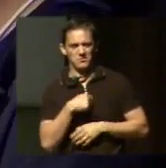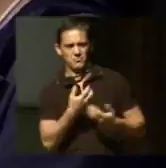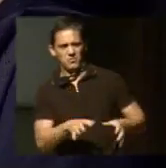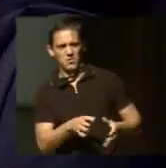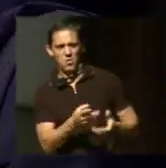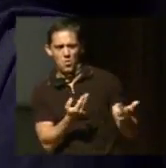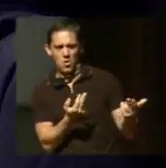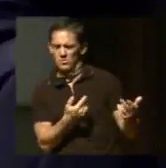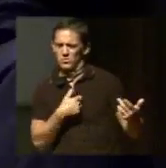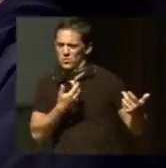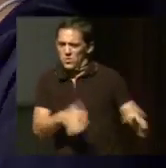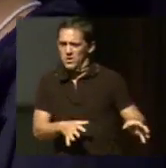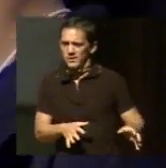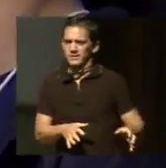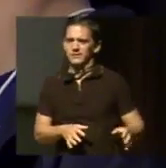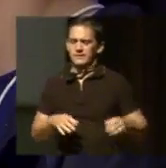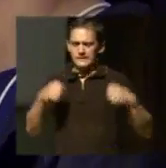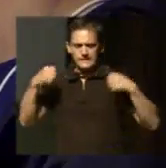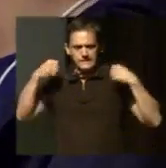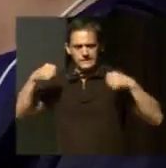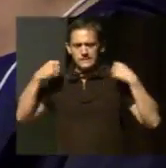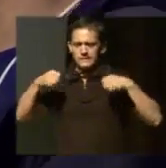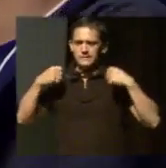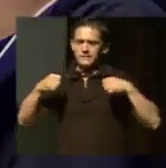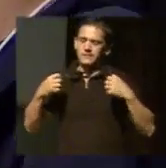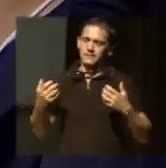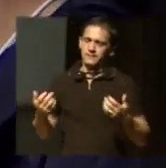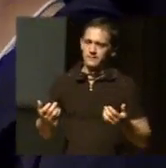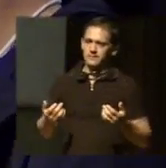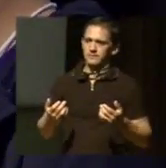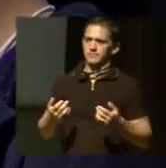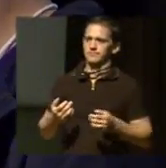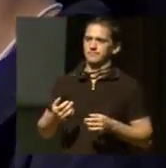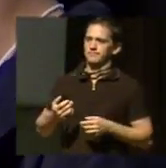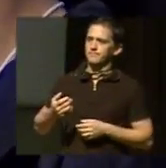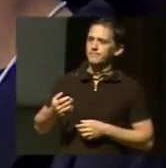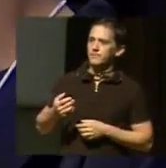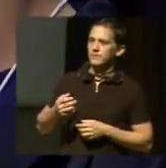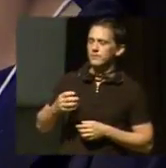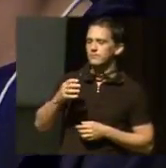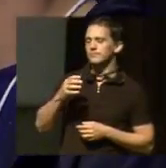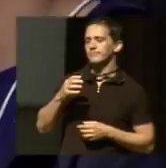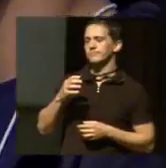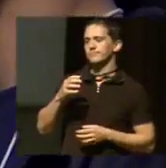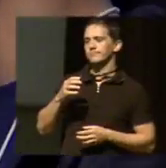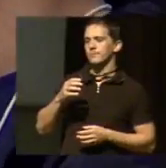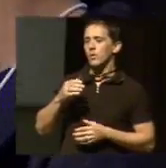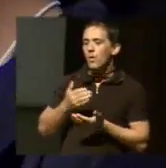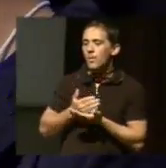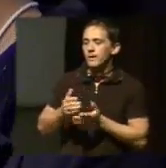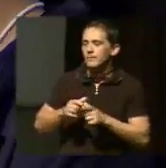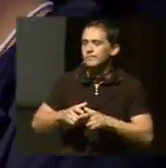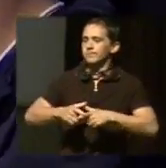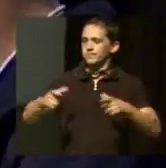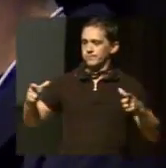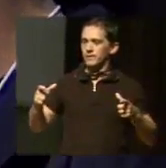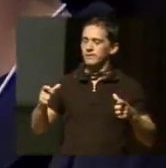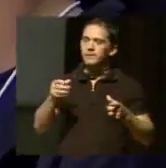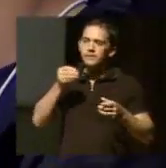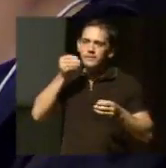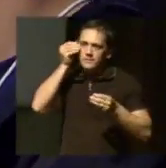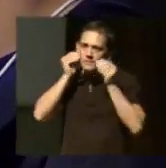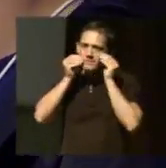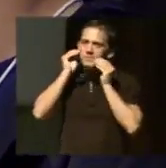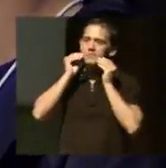tem diversas consequências com isso, como o aumento de muitos produtos de beleza estéticos para não chegar